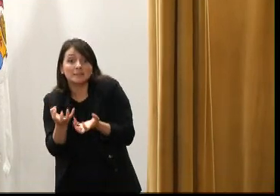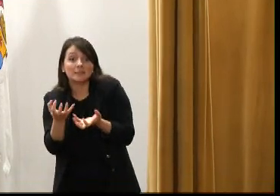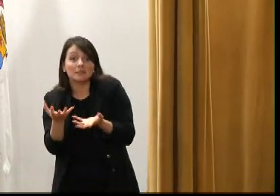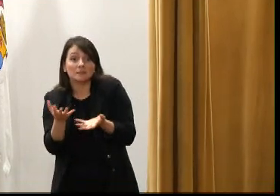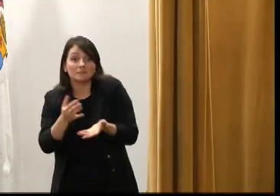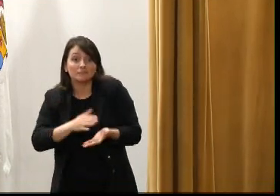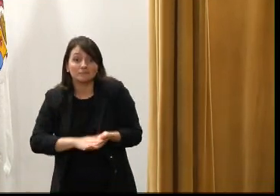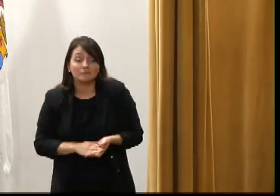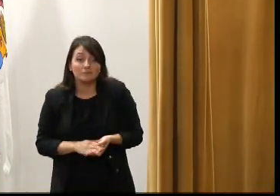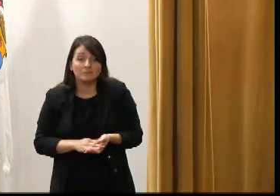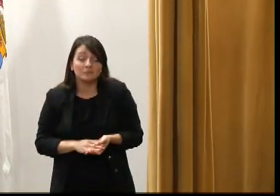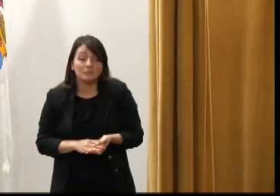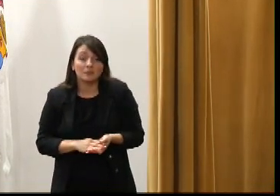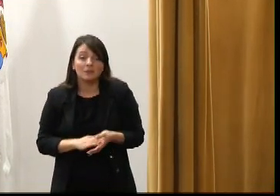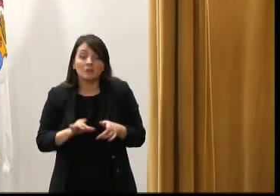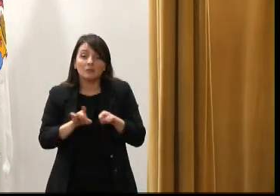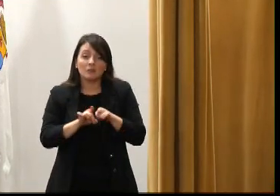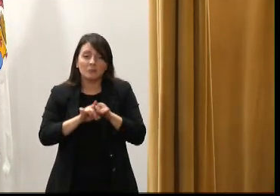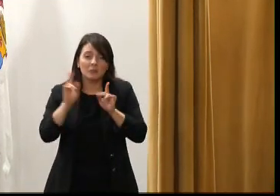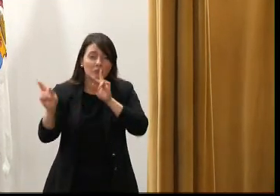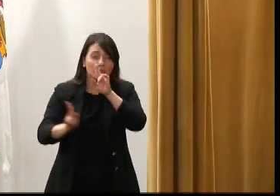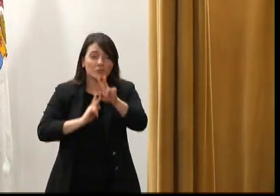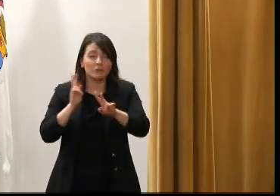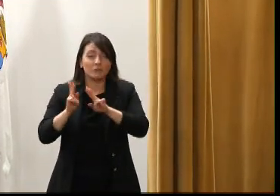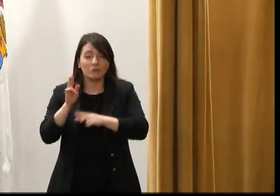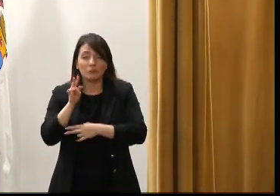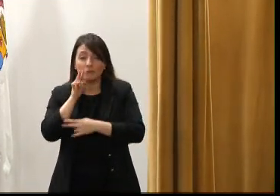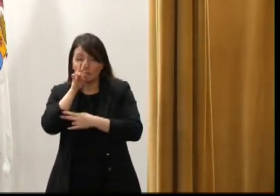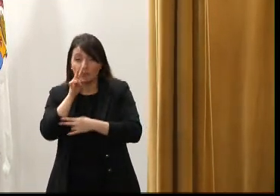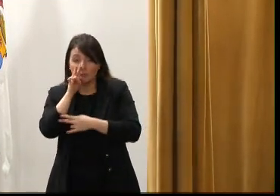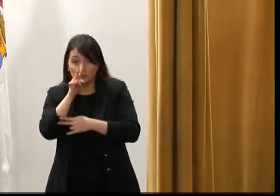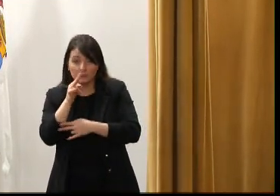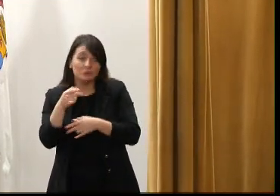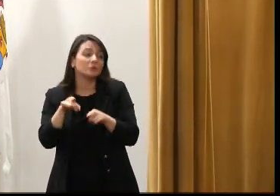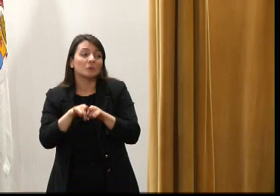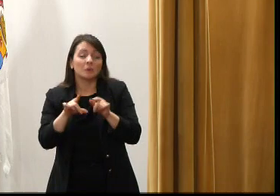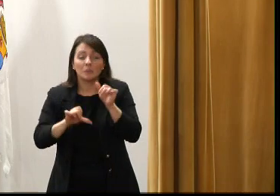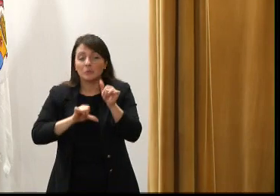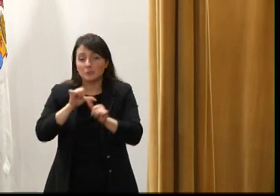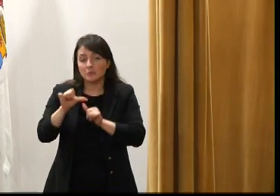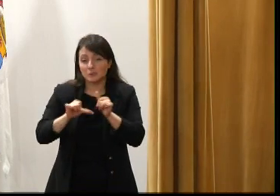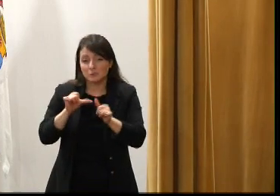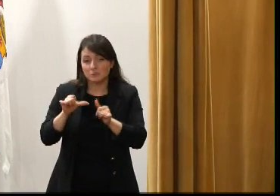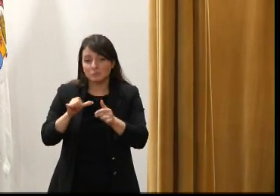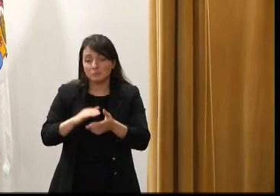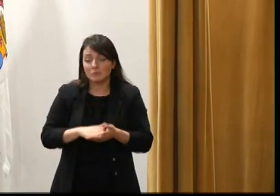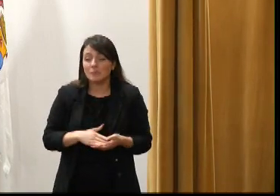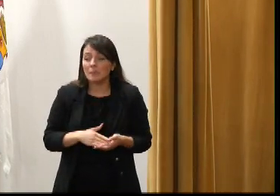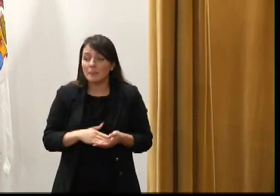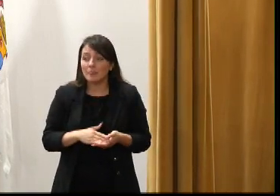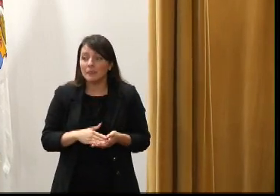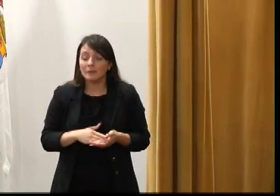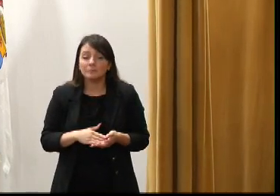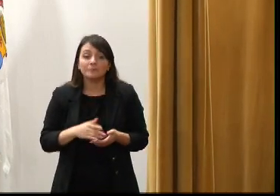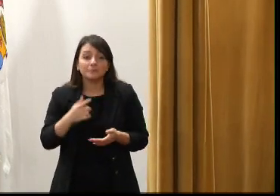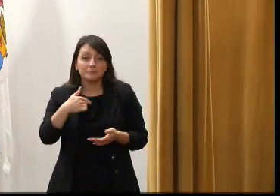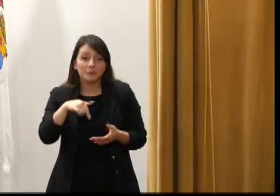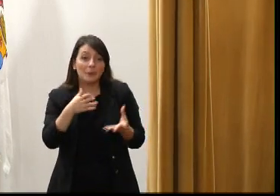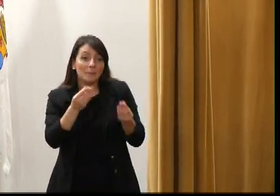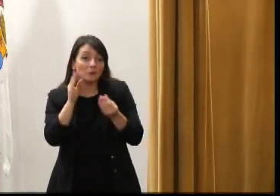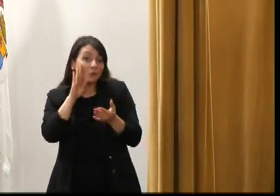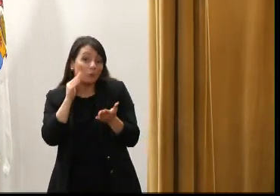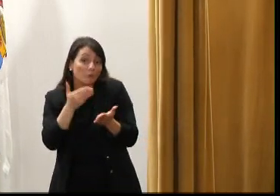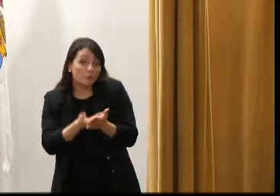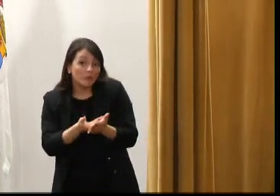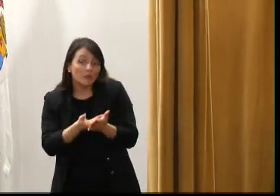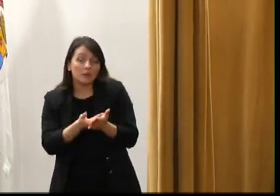fortes, tá? Em que a previsão aqui do IPCC não é de mudança no que já vem ocorrendo, tá? Não há muita confiança